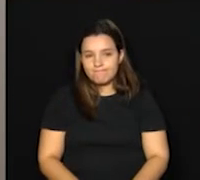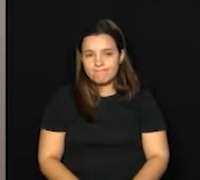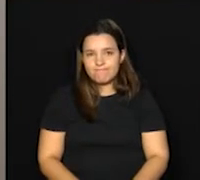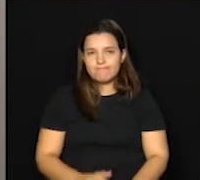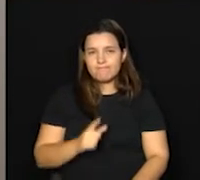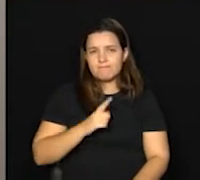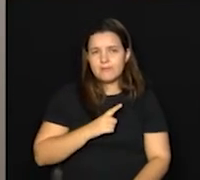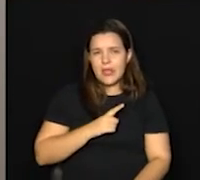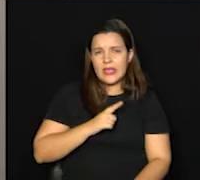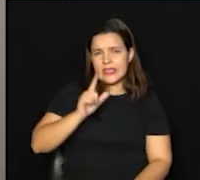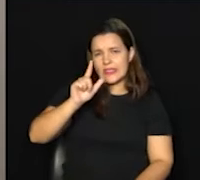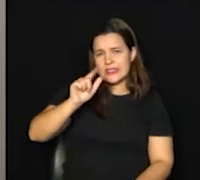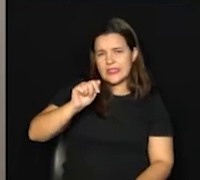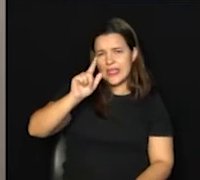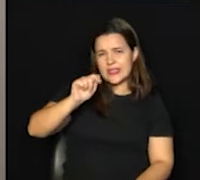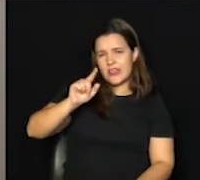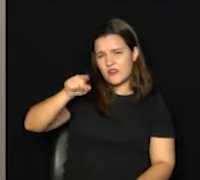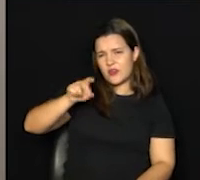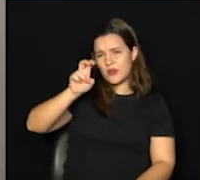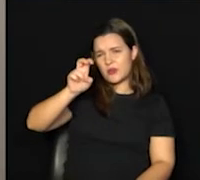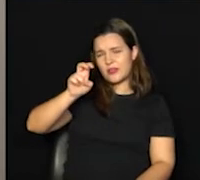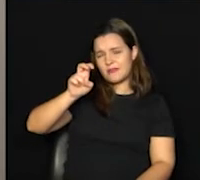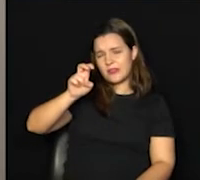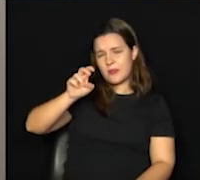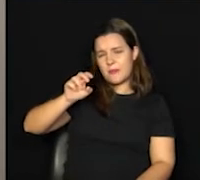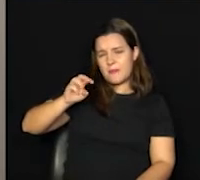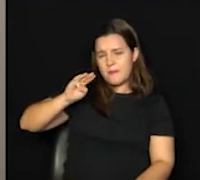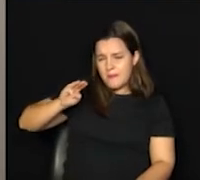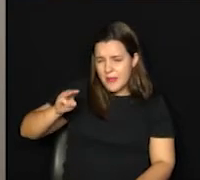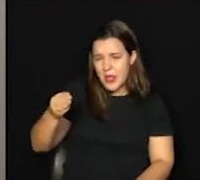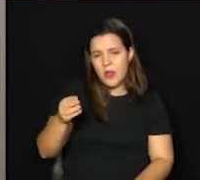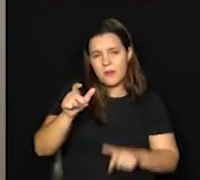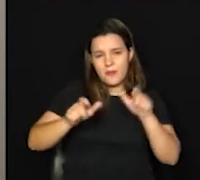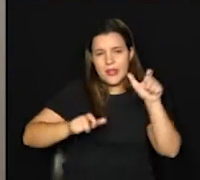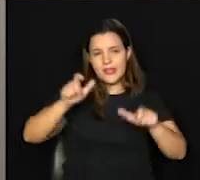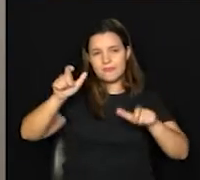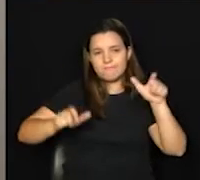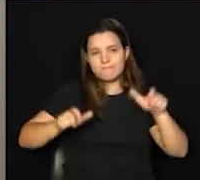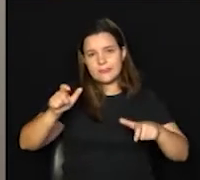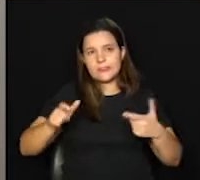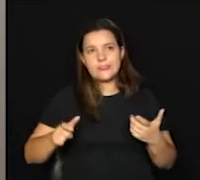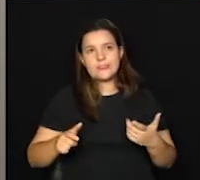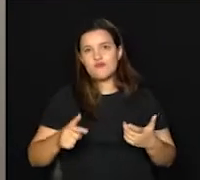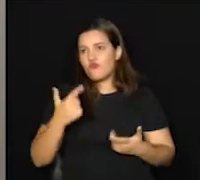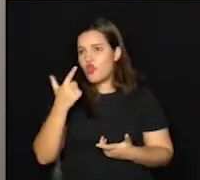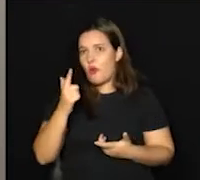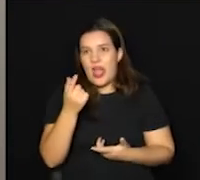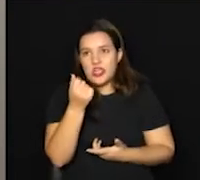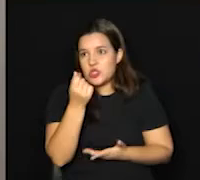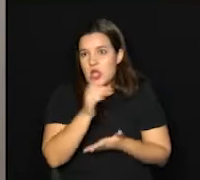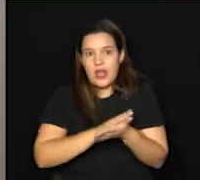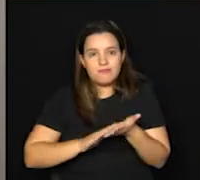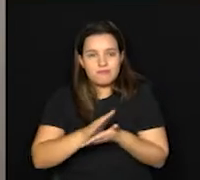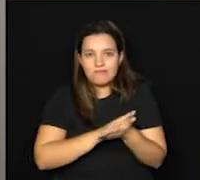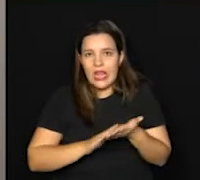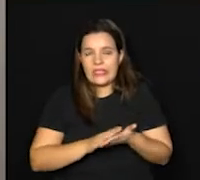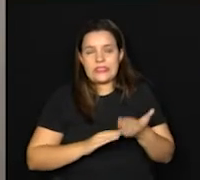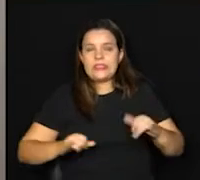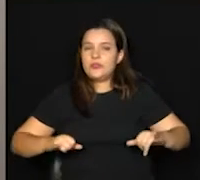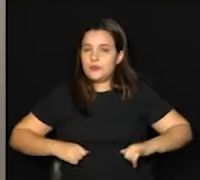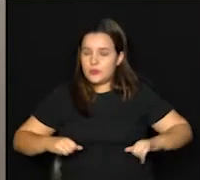de 17,5 milhões de brasileiros no desalento. Junto a isso, uma